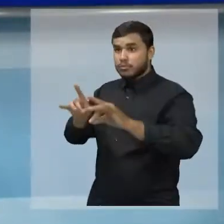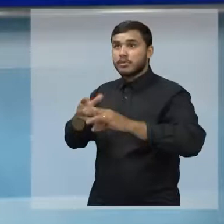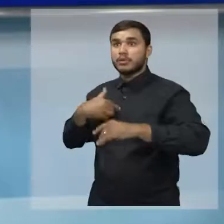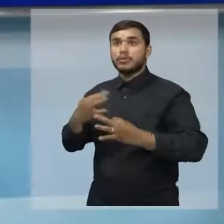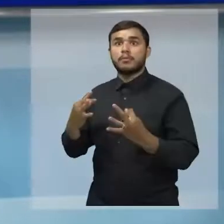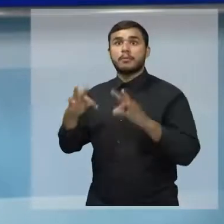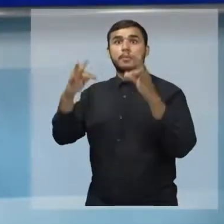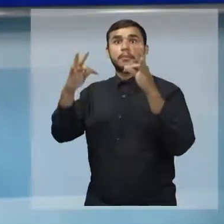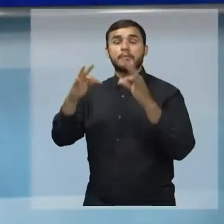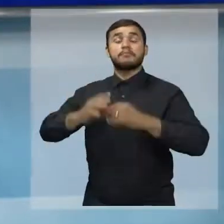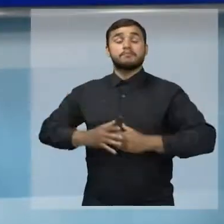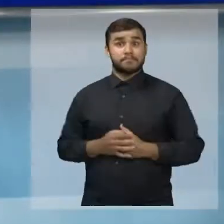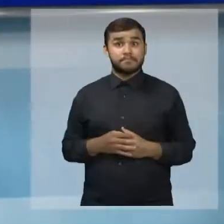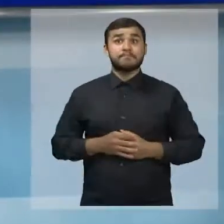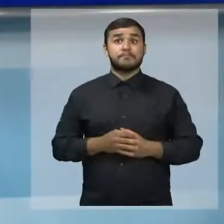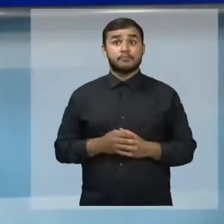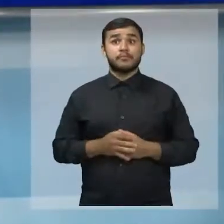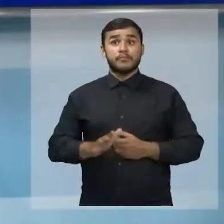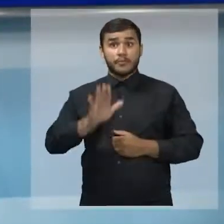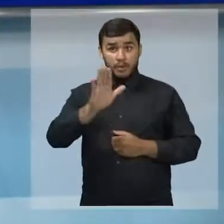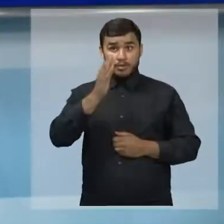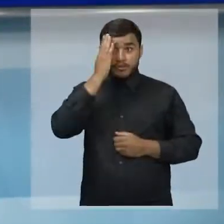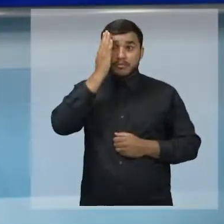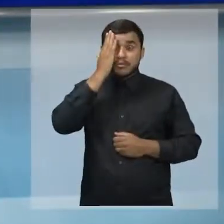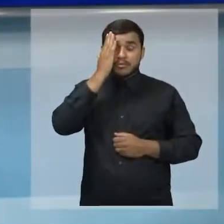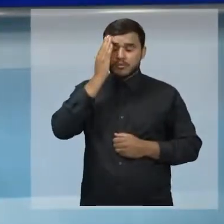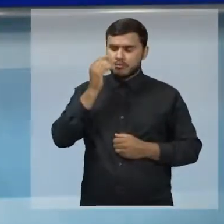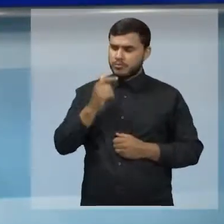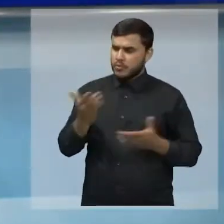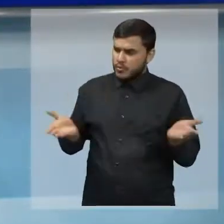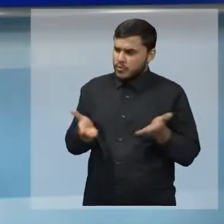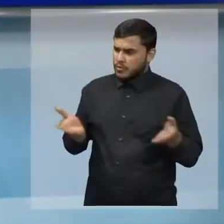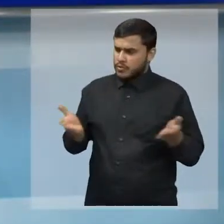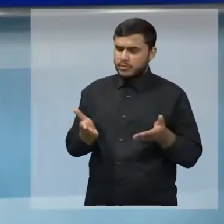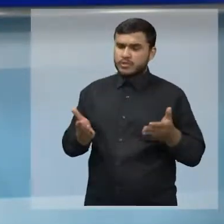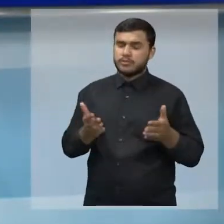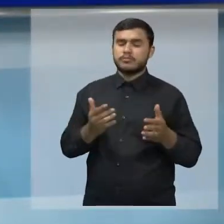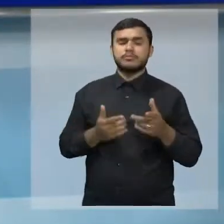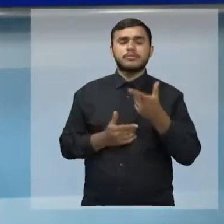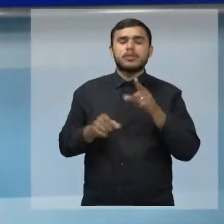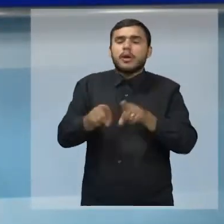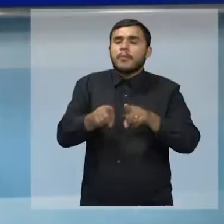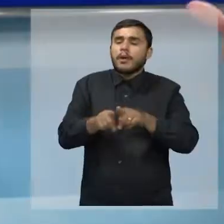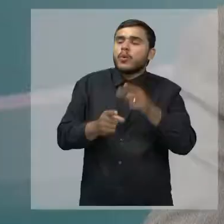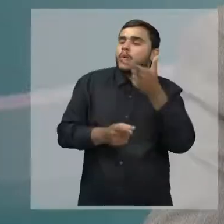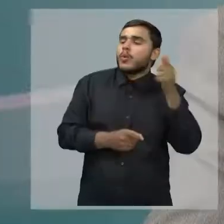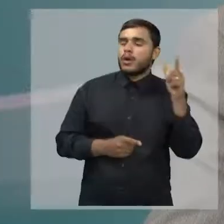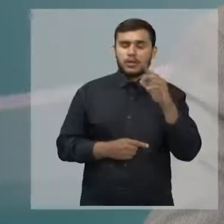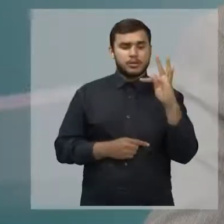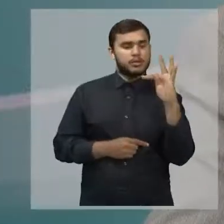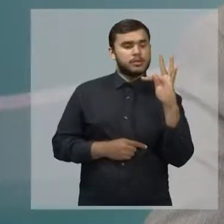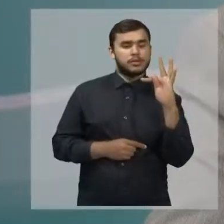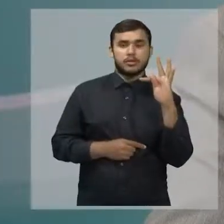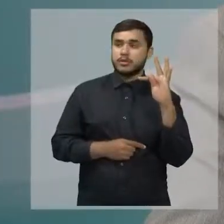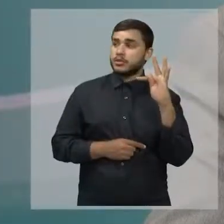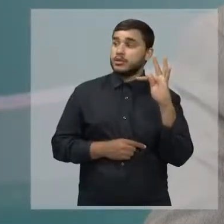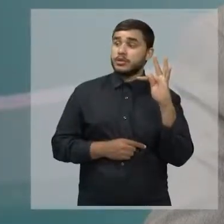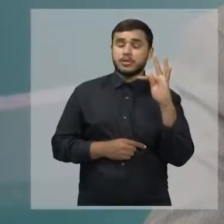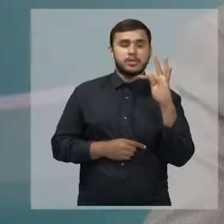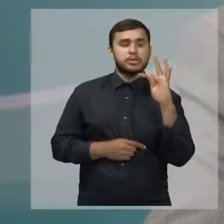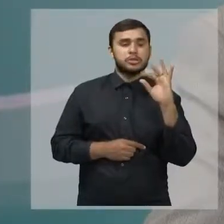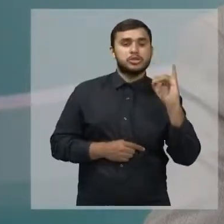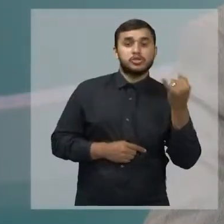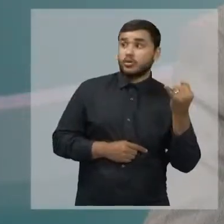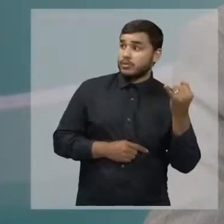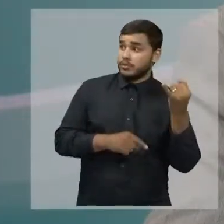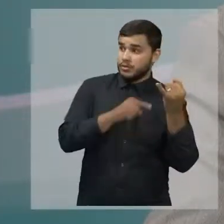superiores, já adotam hoje os plenários virtuais, onde as questões de menor importância